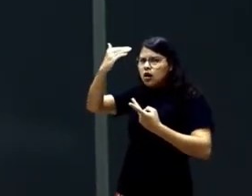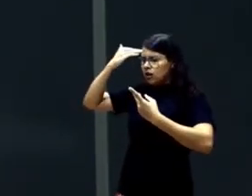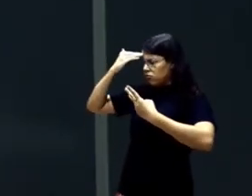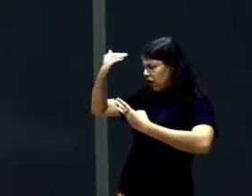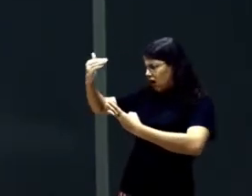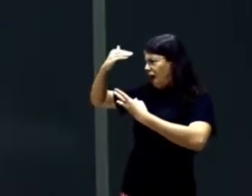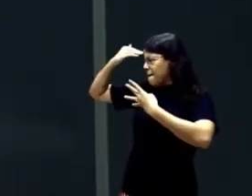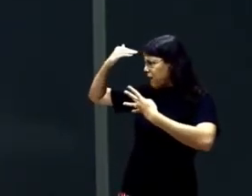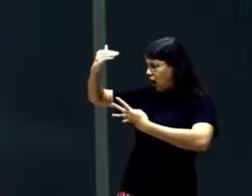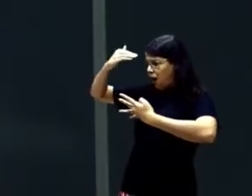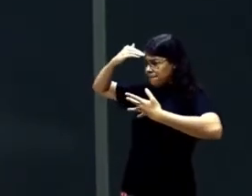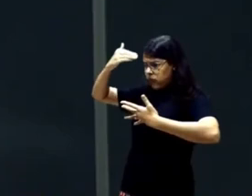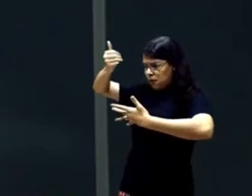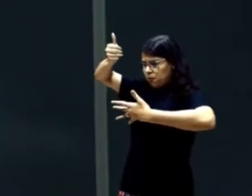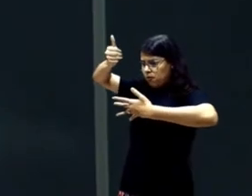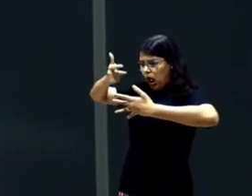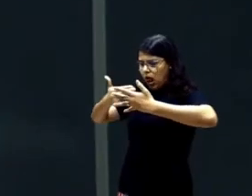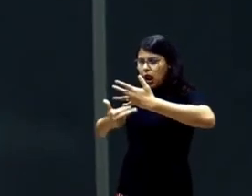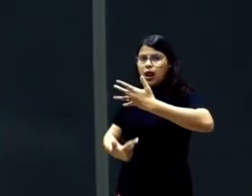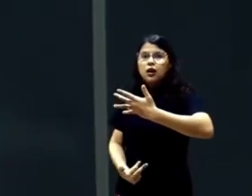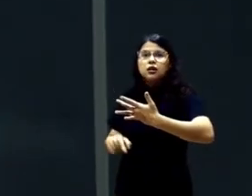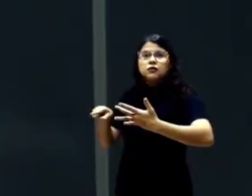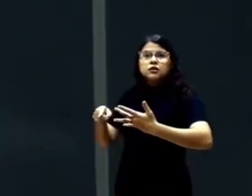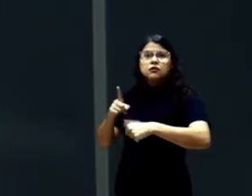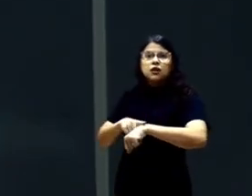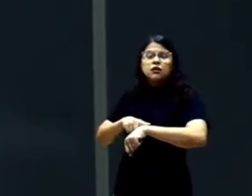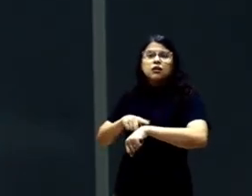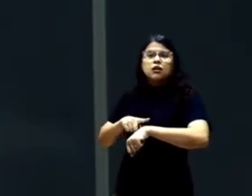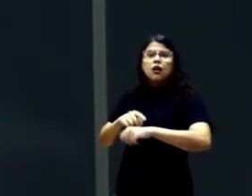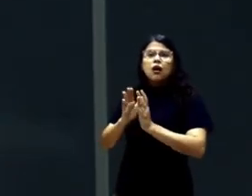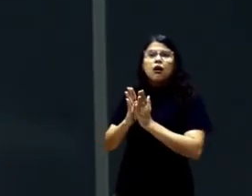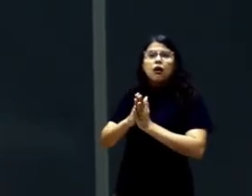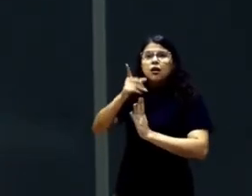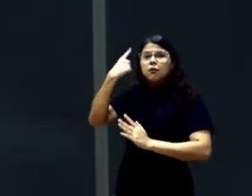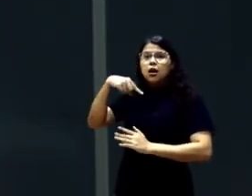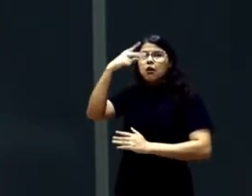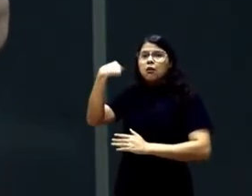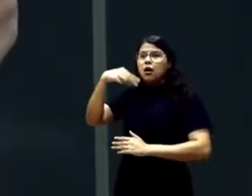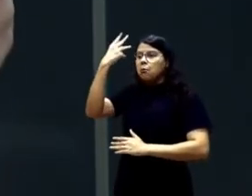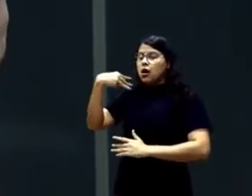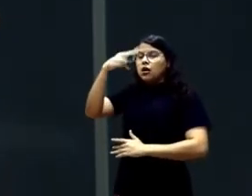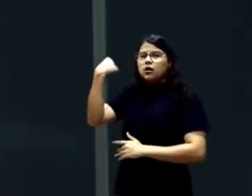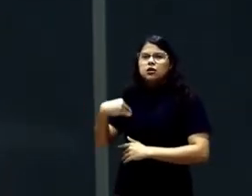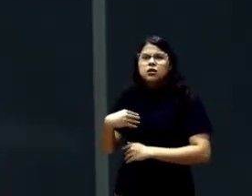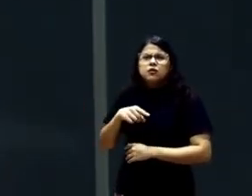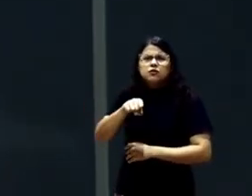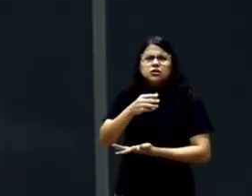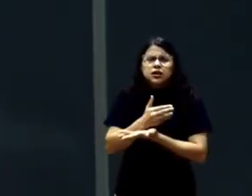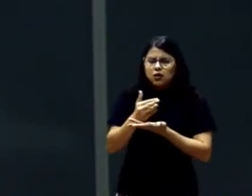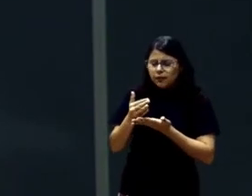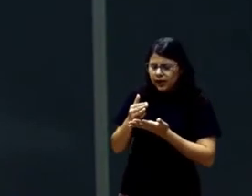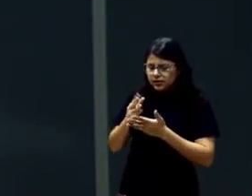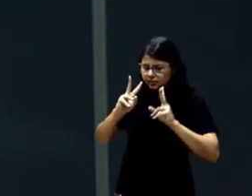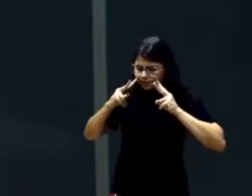Você não tem, depois que você começa a agradecer, você não encontra cara para pedir para Deus alguma coisa.